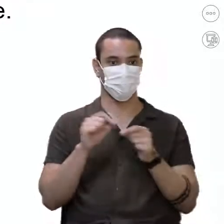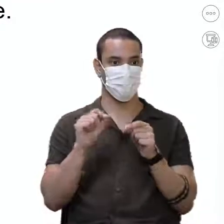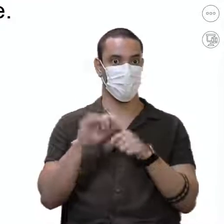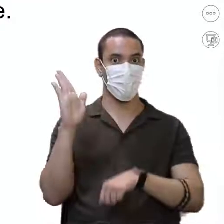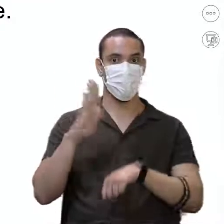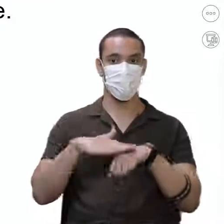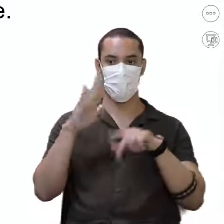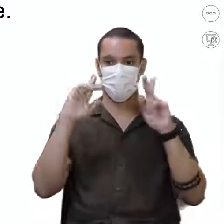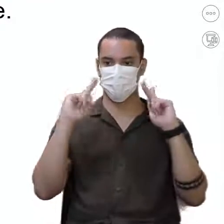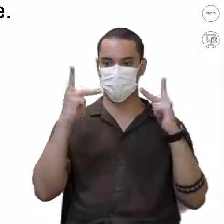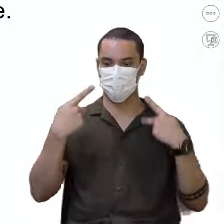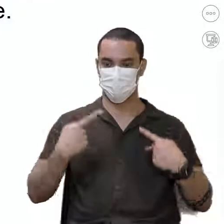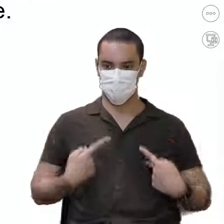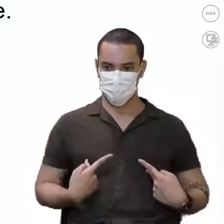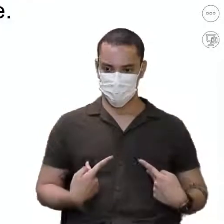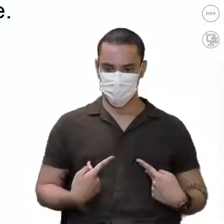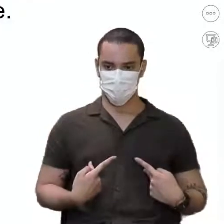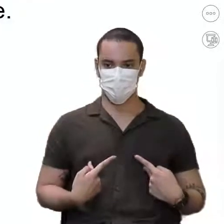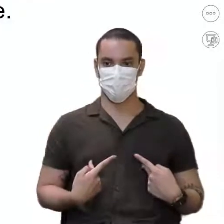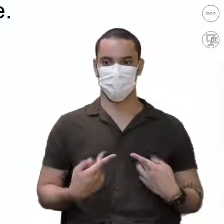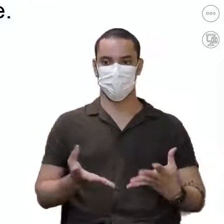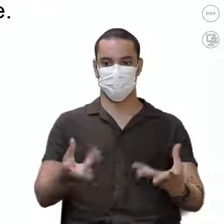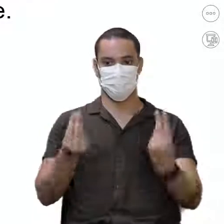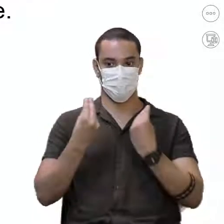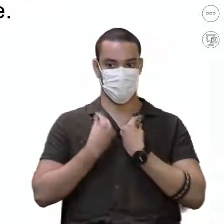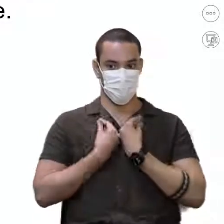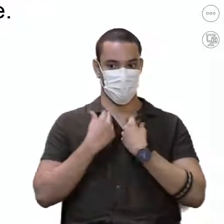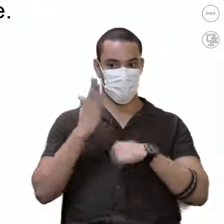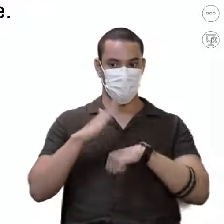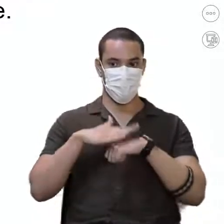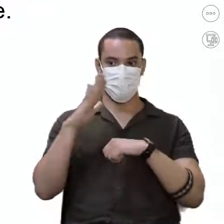mais humano, nos deixa mais